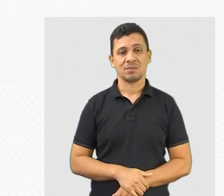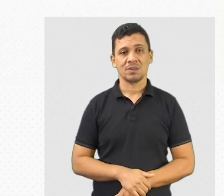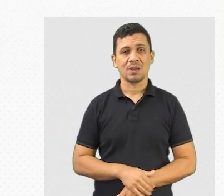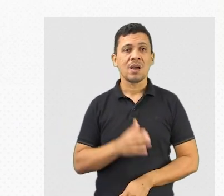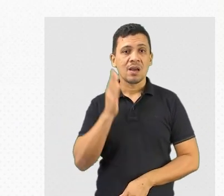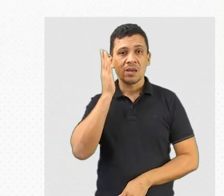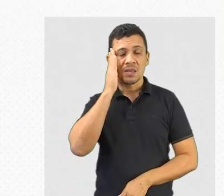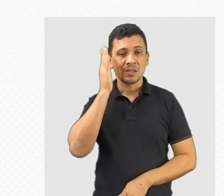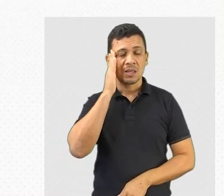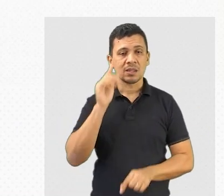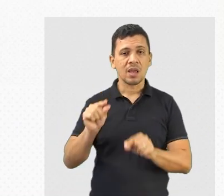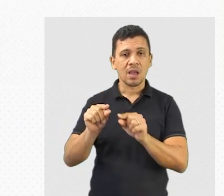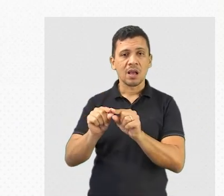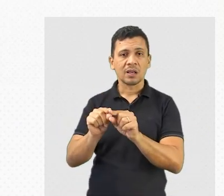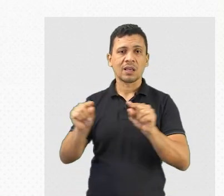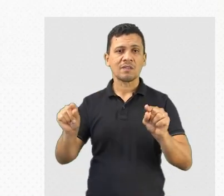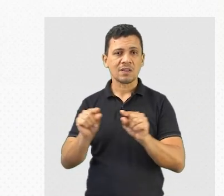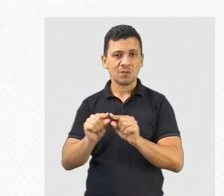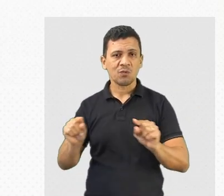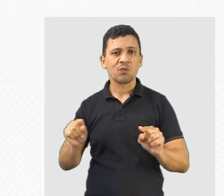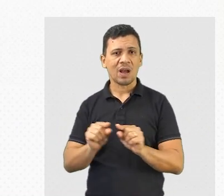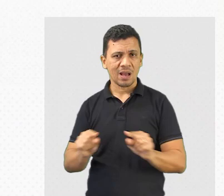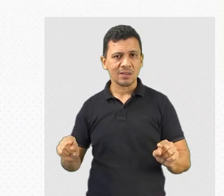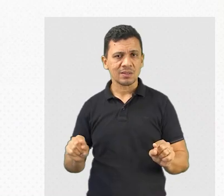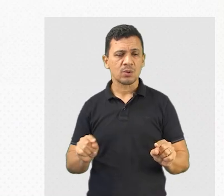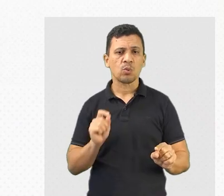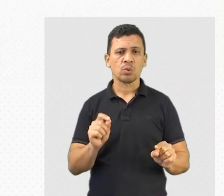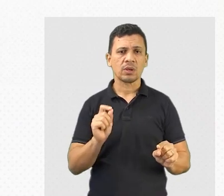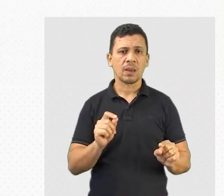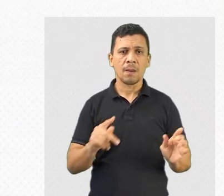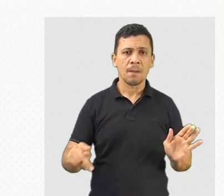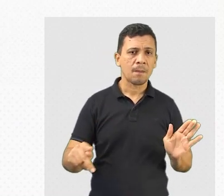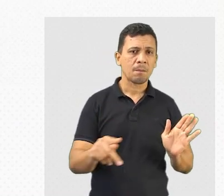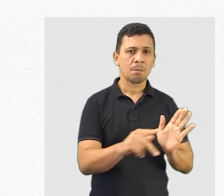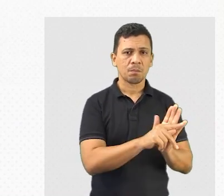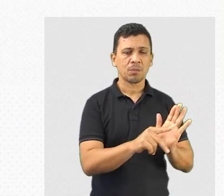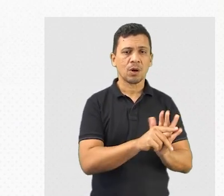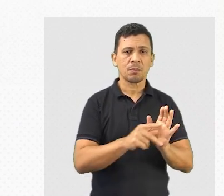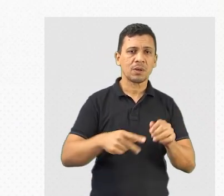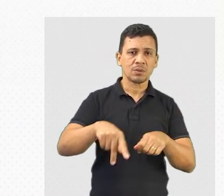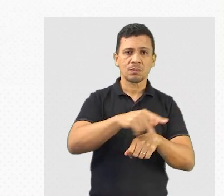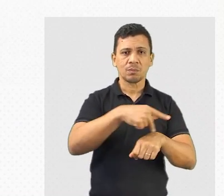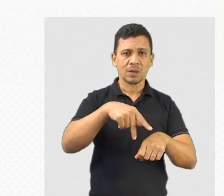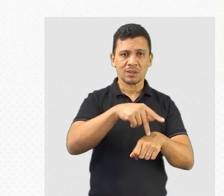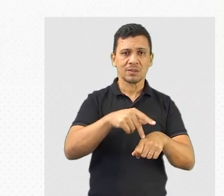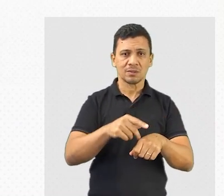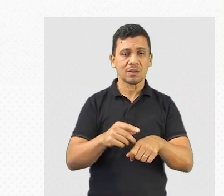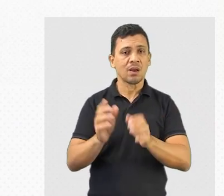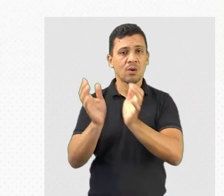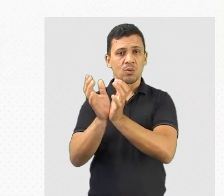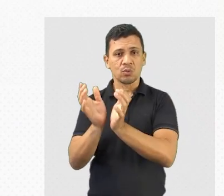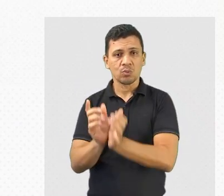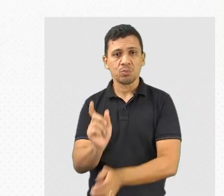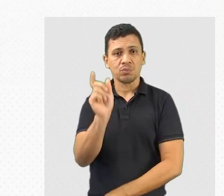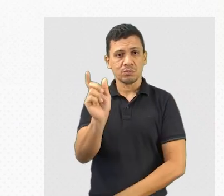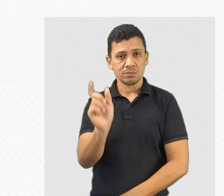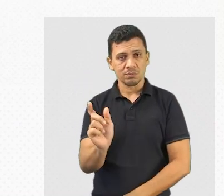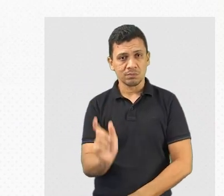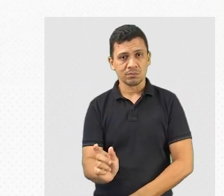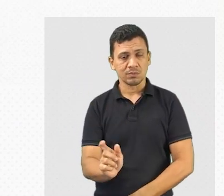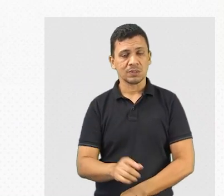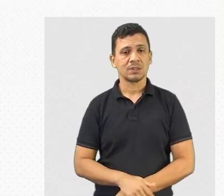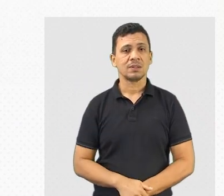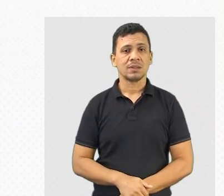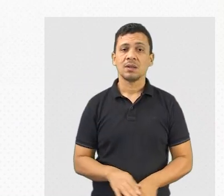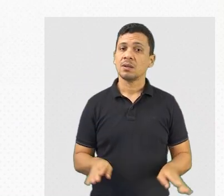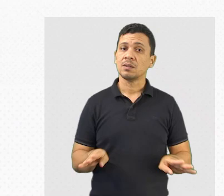aquelas expressões idiomáticas, que são aqueles elementos de grupos de palavras. E, além disso tudo, nós